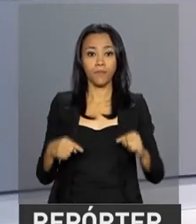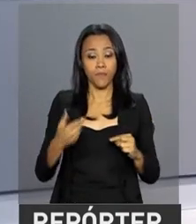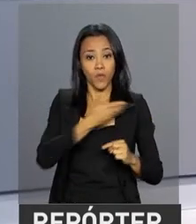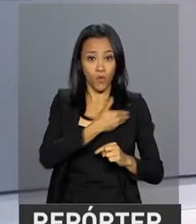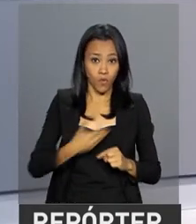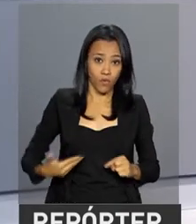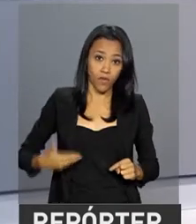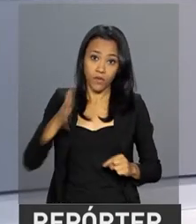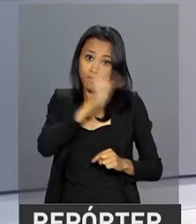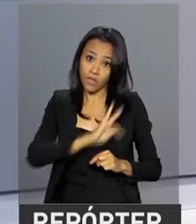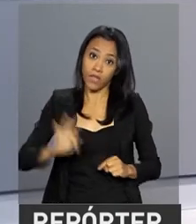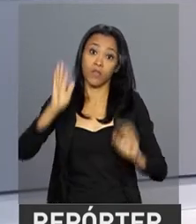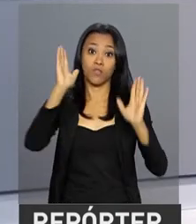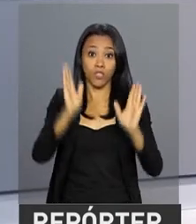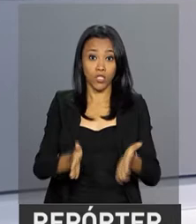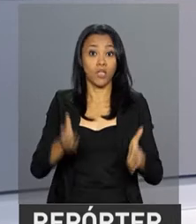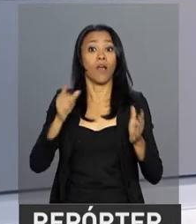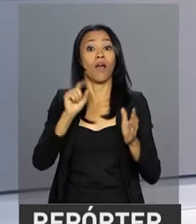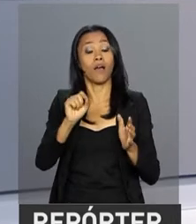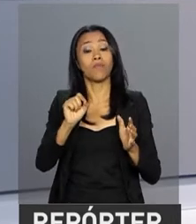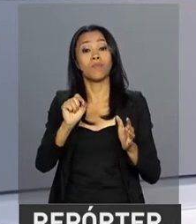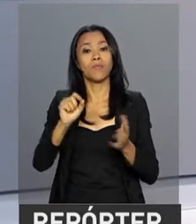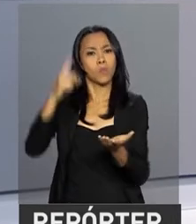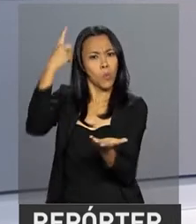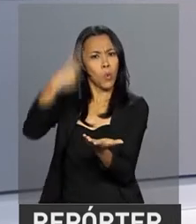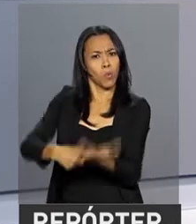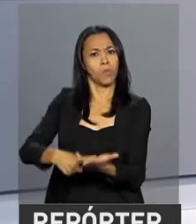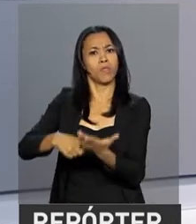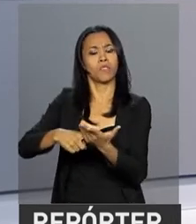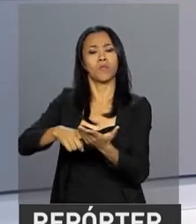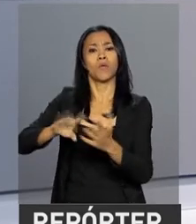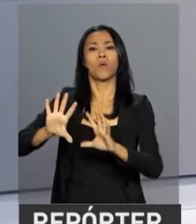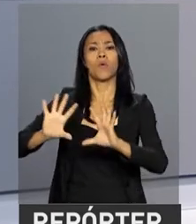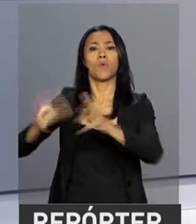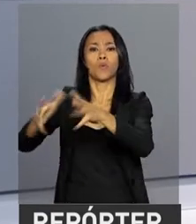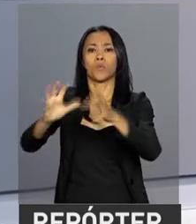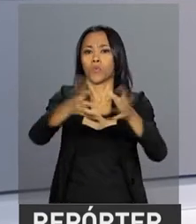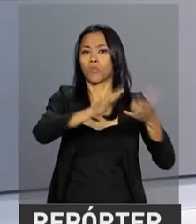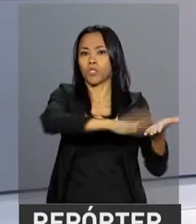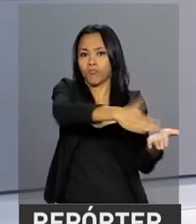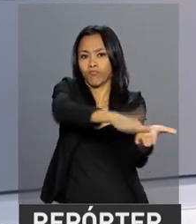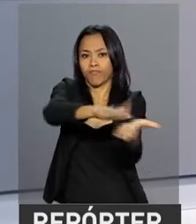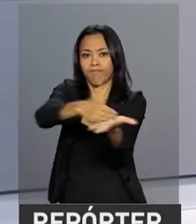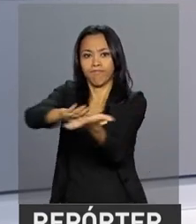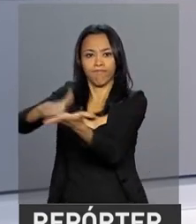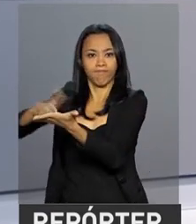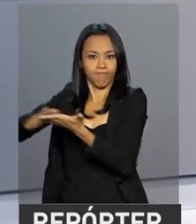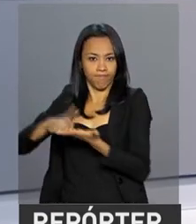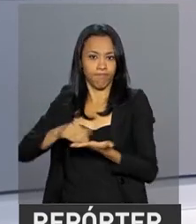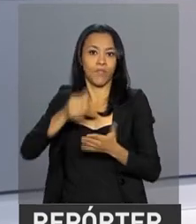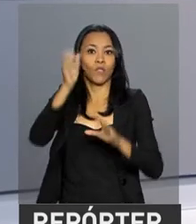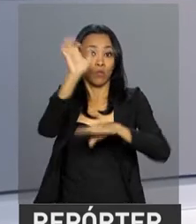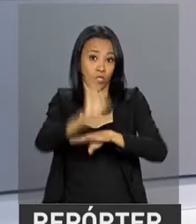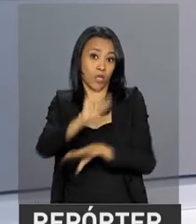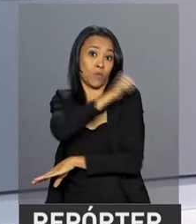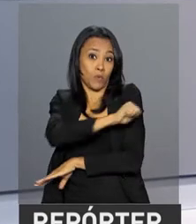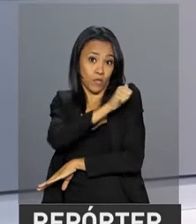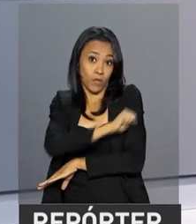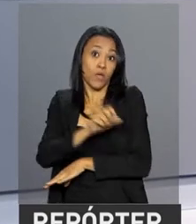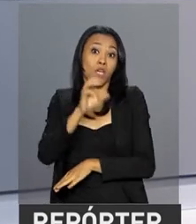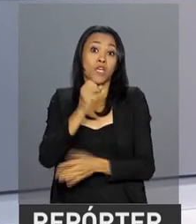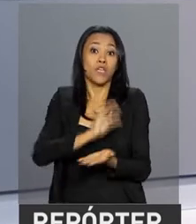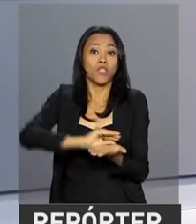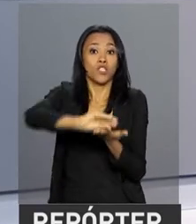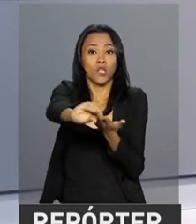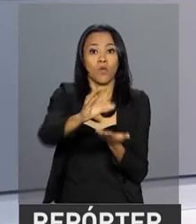cumpriu o compromisso assumido com as escolas de samba do rio de janeiro e vai destinar 8 milhões de reais para o carnaval de 2018 o